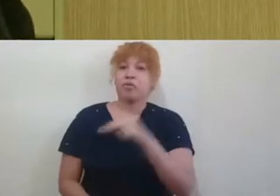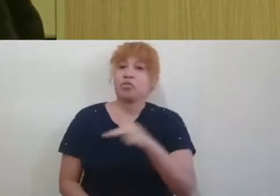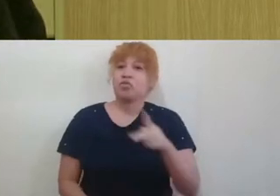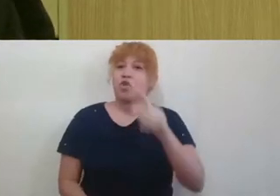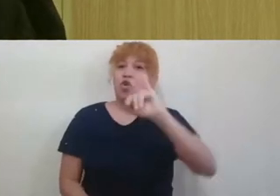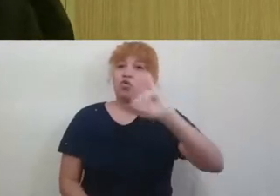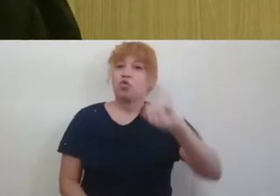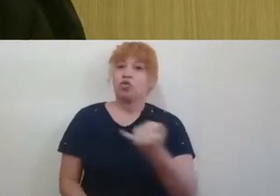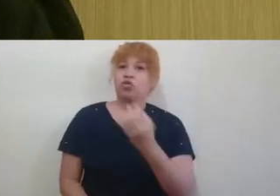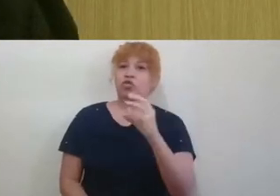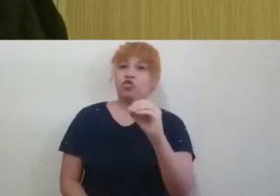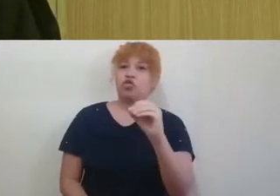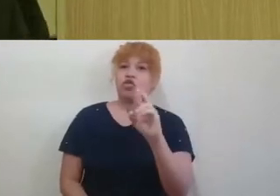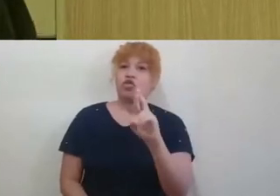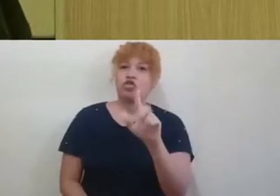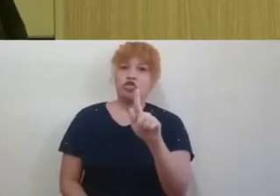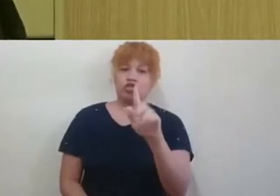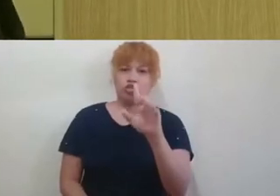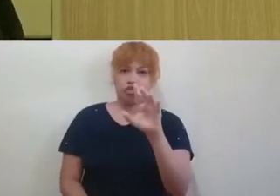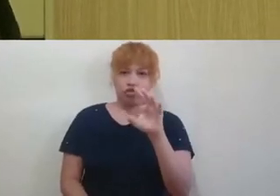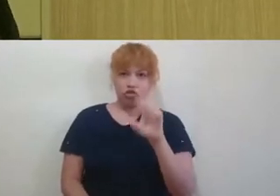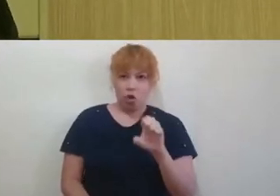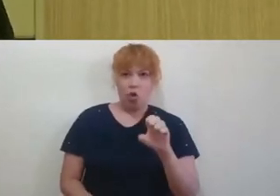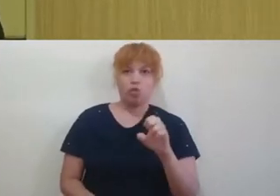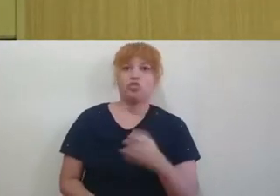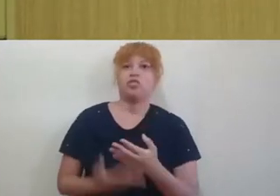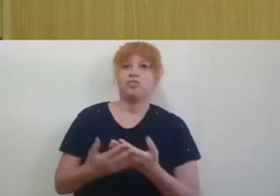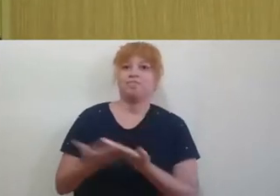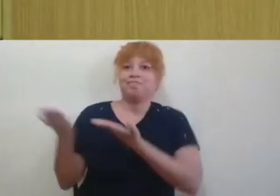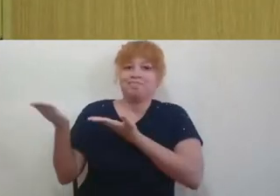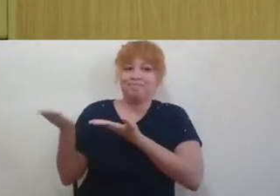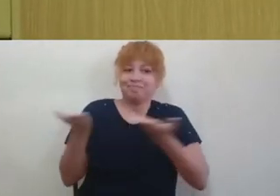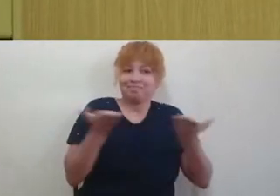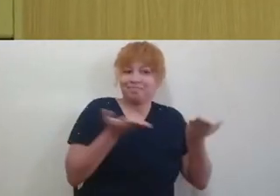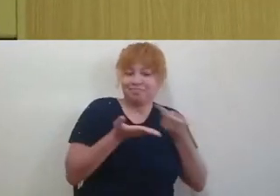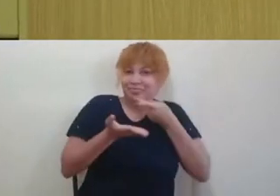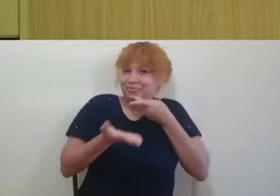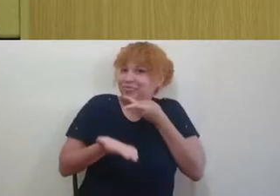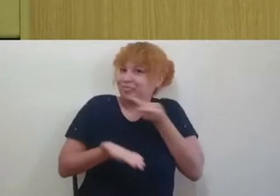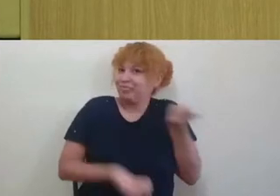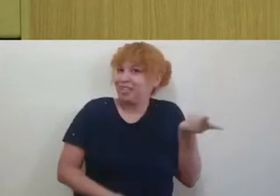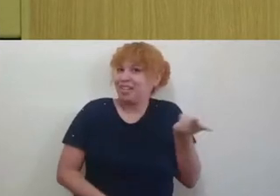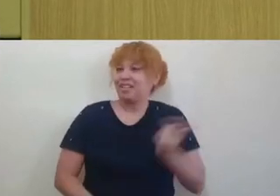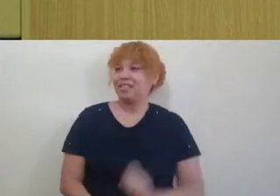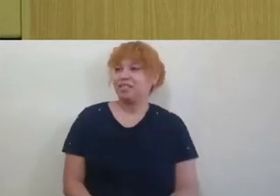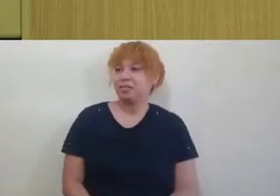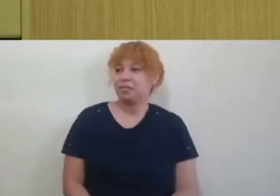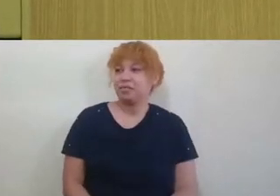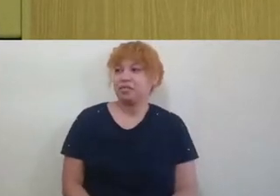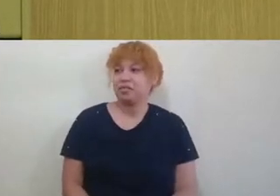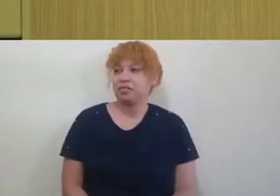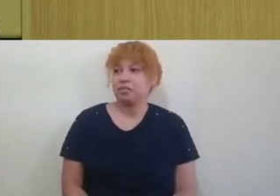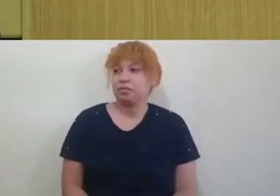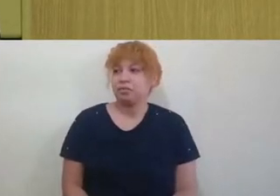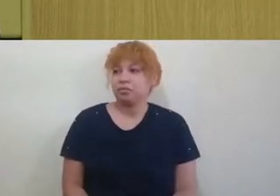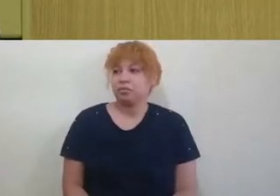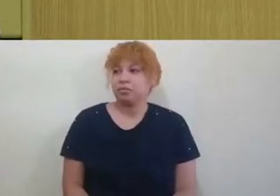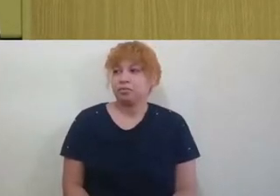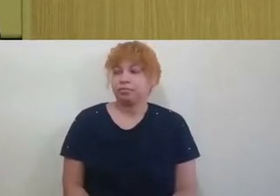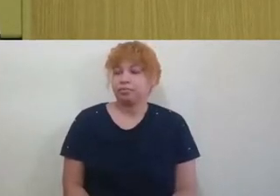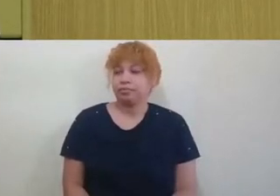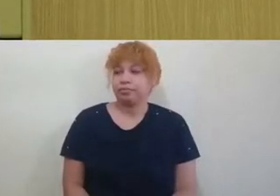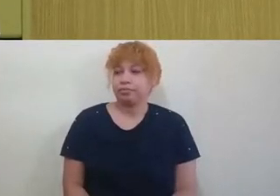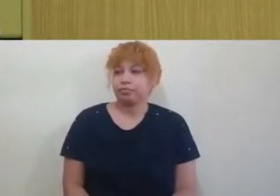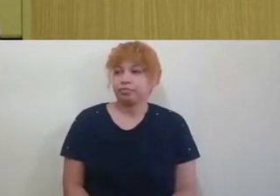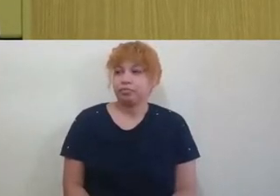já formados, e a todos os familiares que acompanham à distância essa solenidade. É um